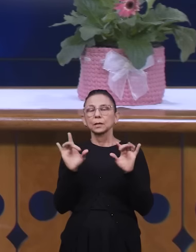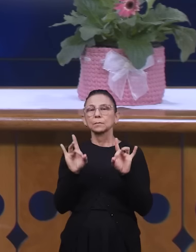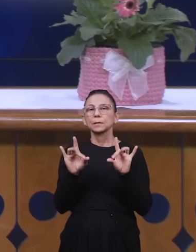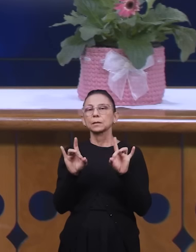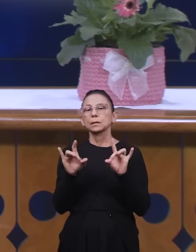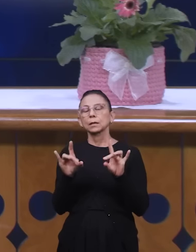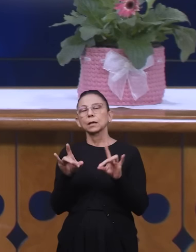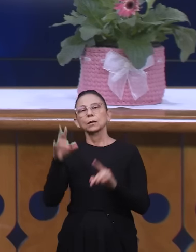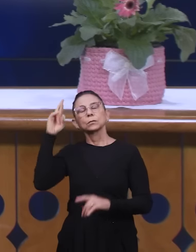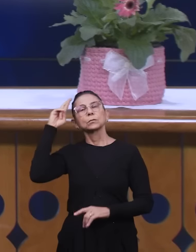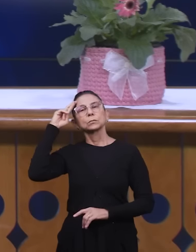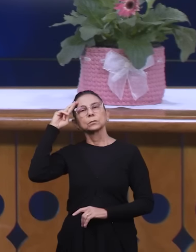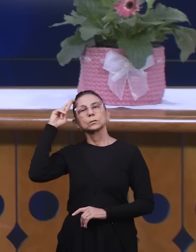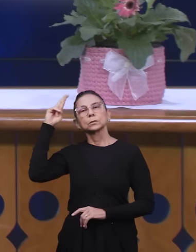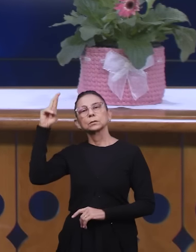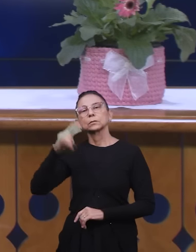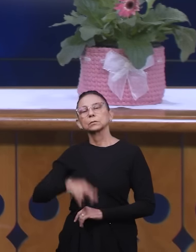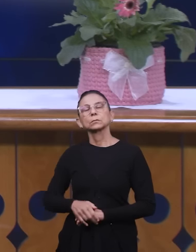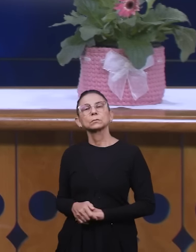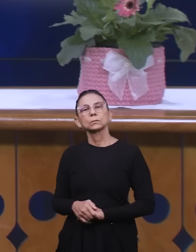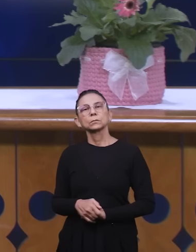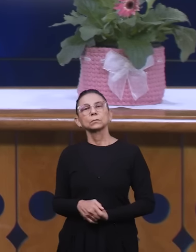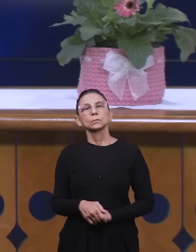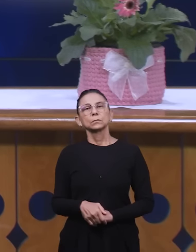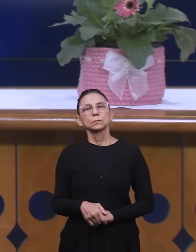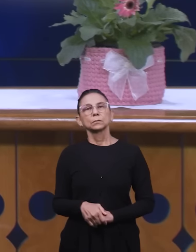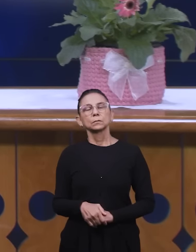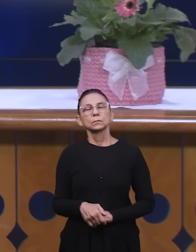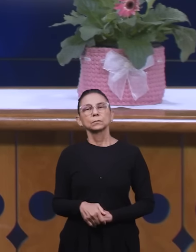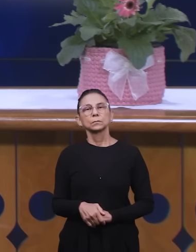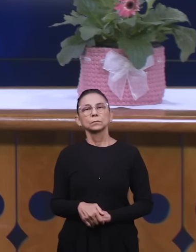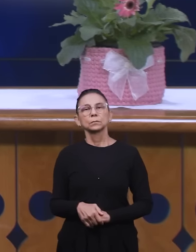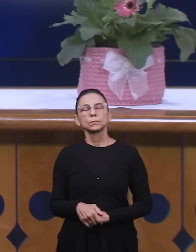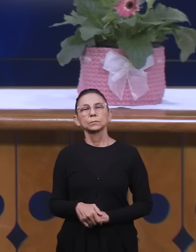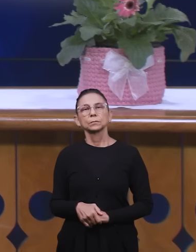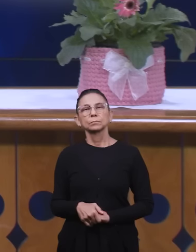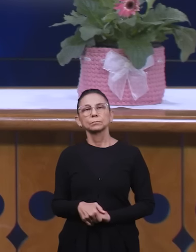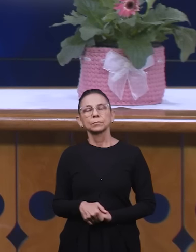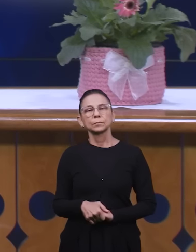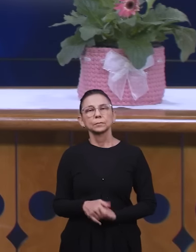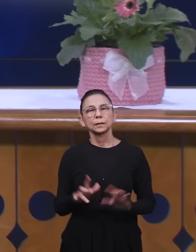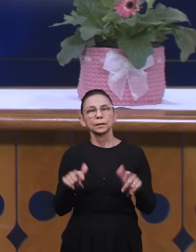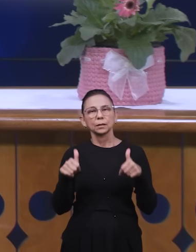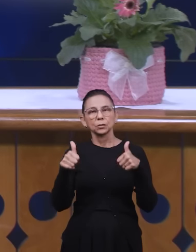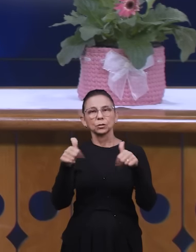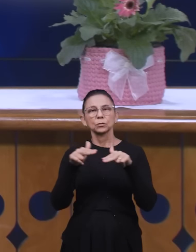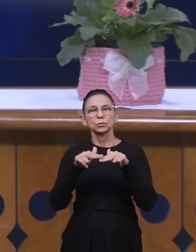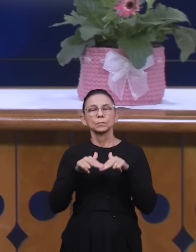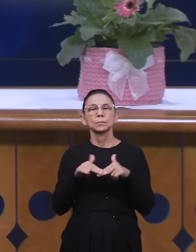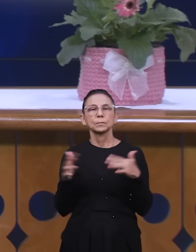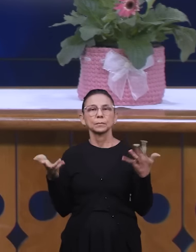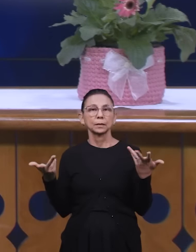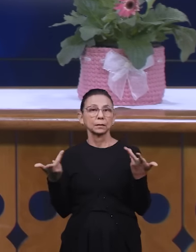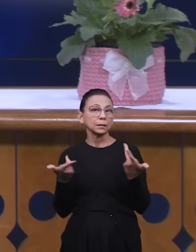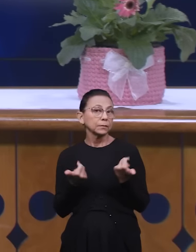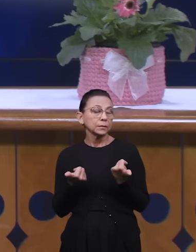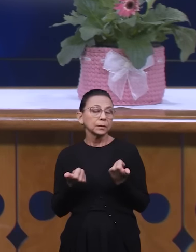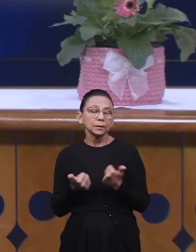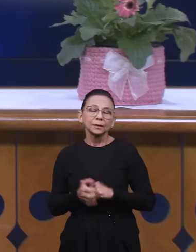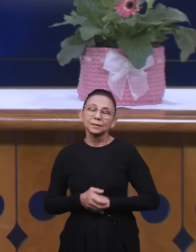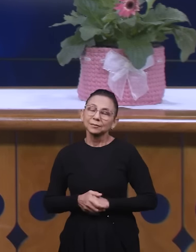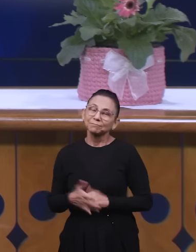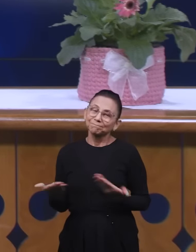Em especial, neste dia, o Senhor, Ele tem se manifestado de uma forma